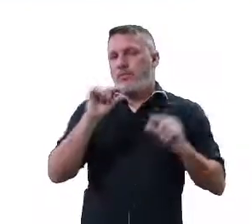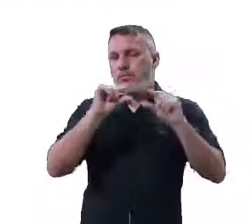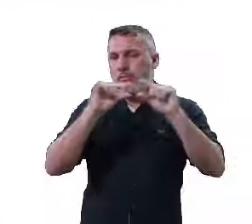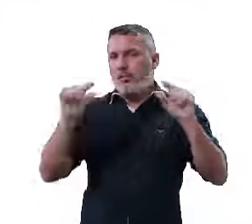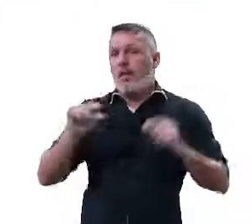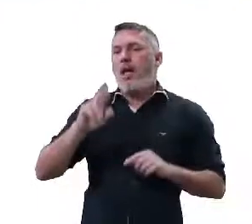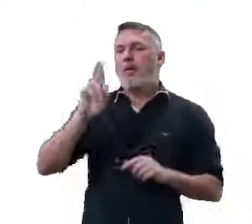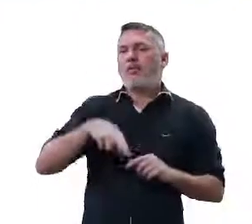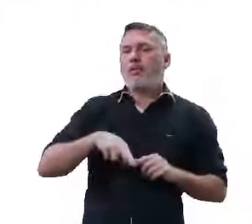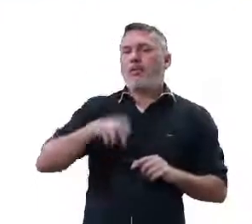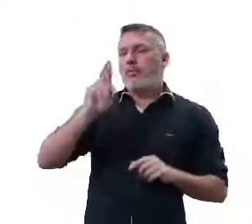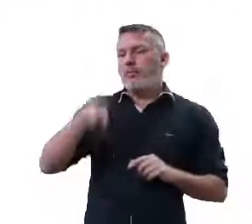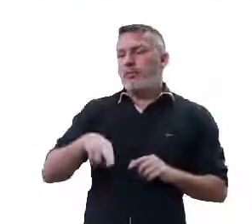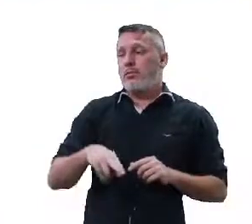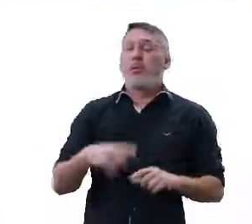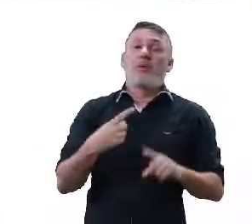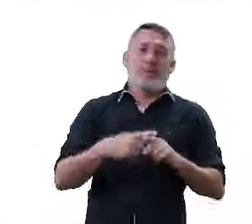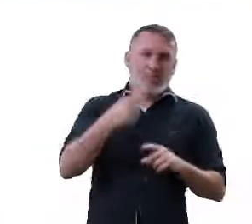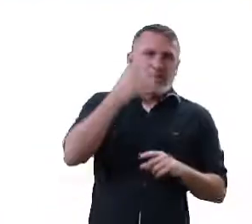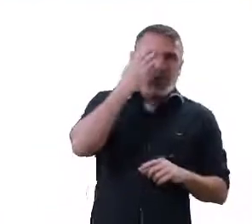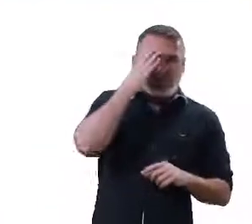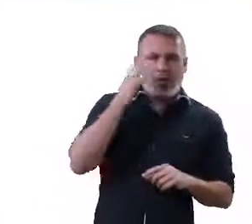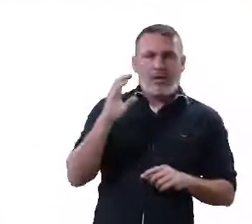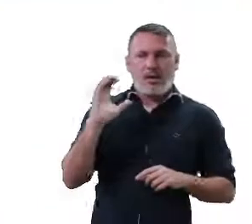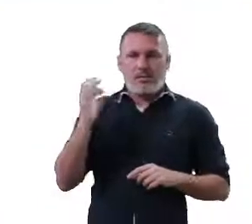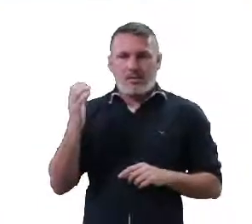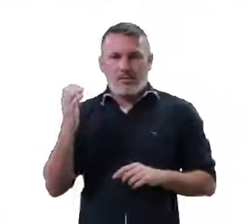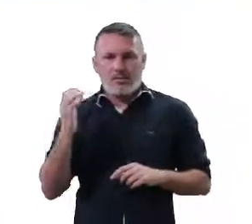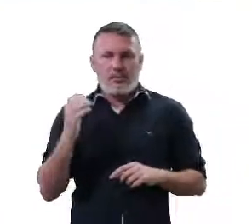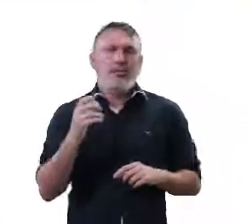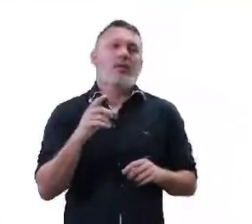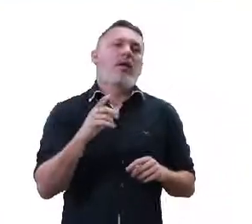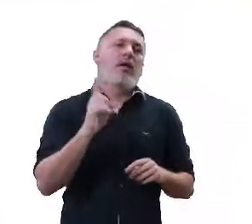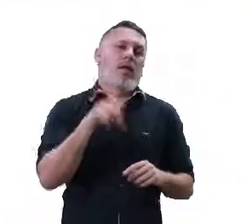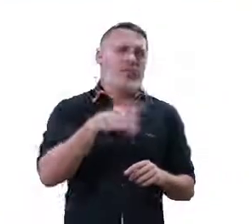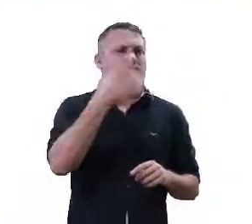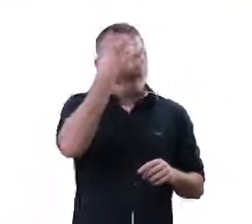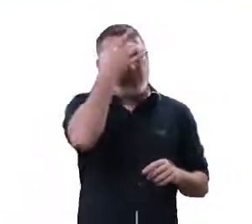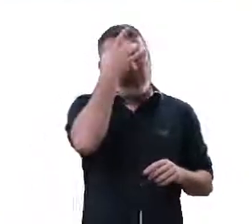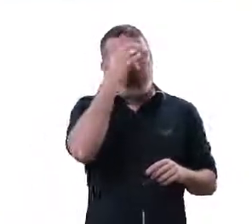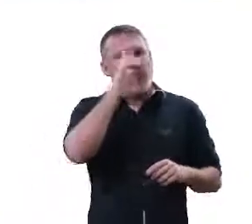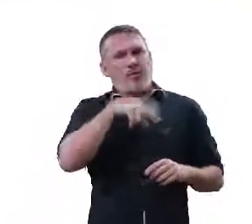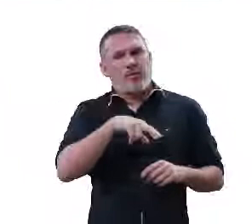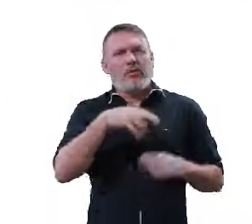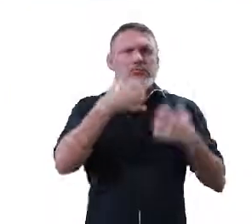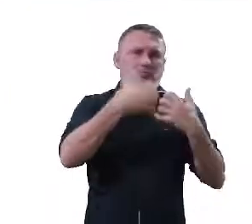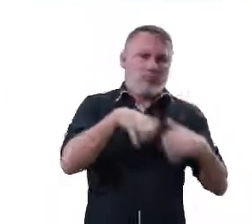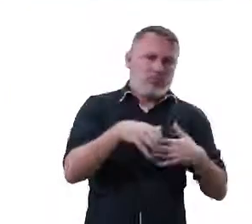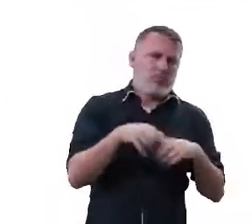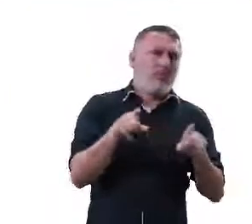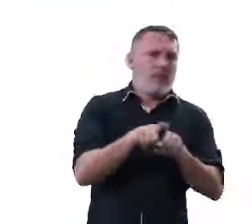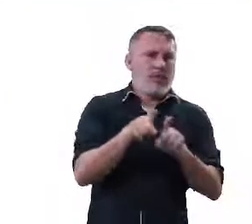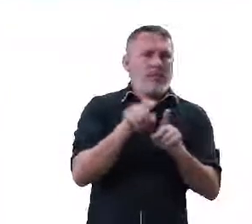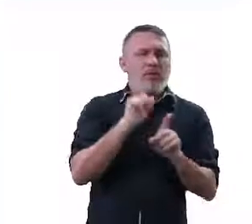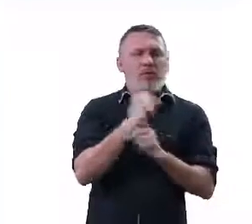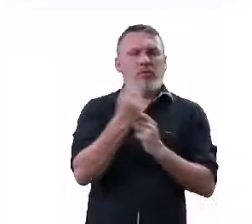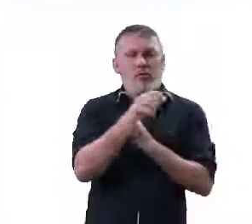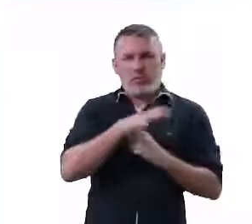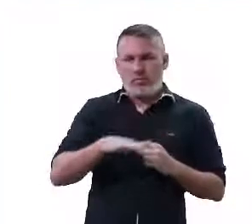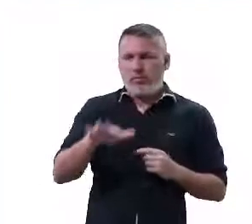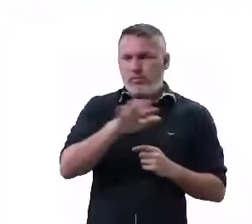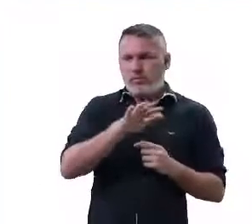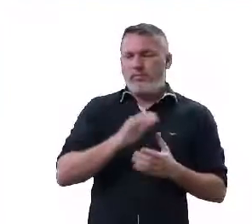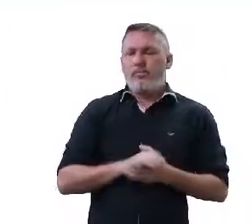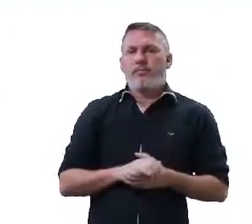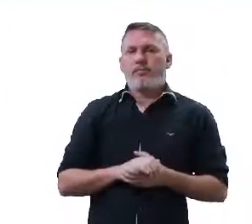a ideia da razão. Porque se eu estou falando de ciência, estou falando de sociologia, eu estou falando também de racionalidade, certo? Mas de qualquer maneira, aí